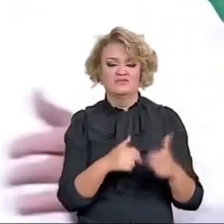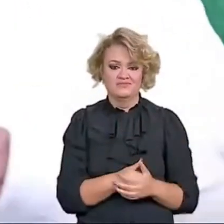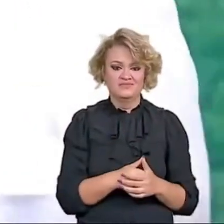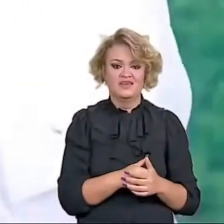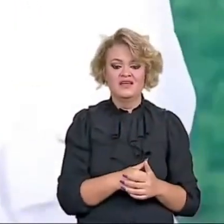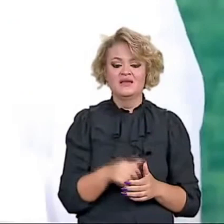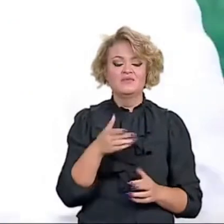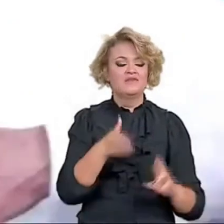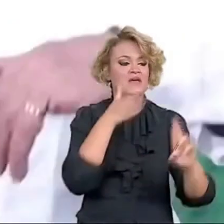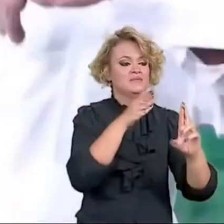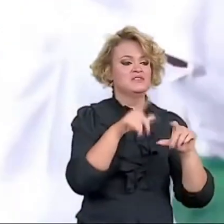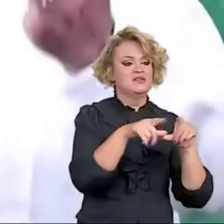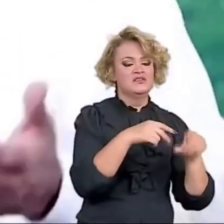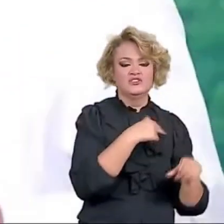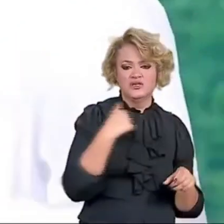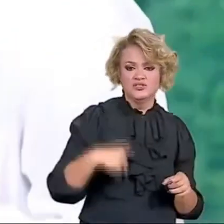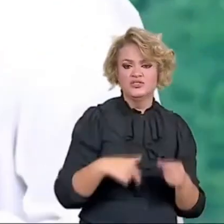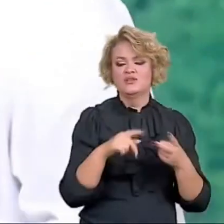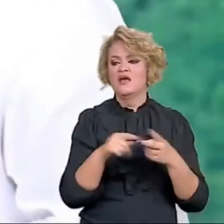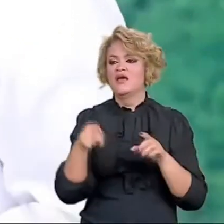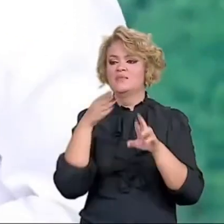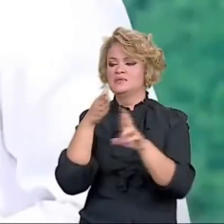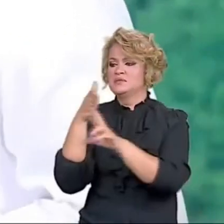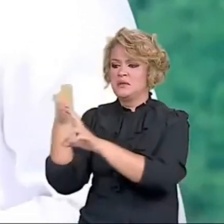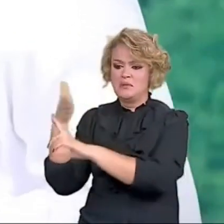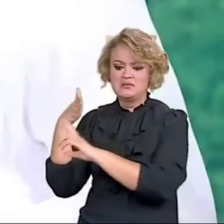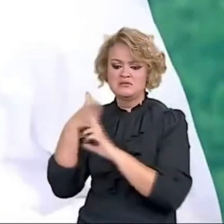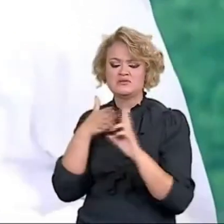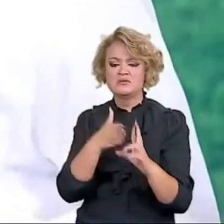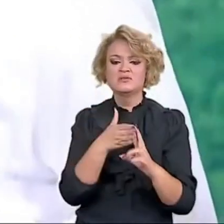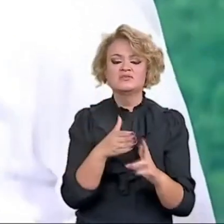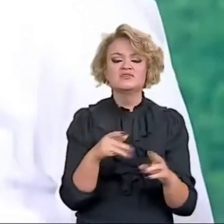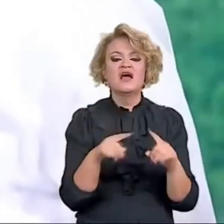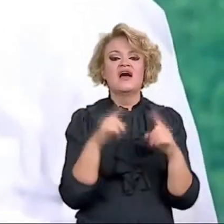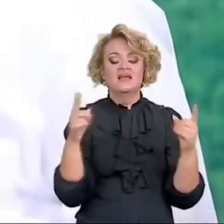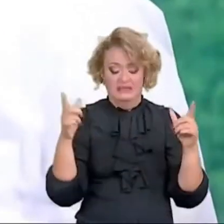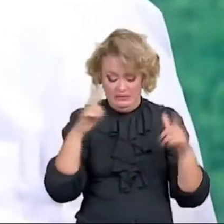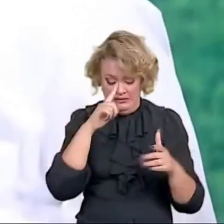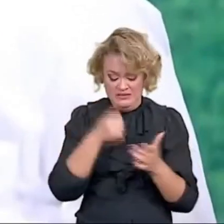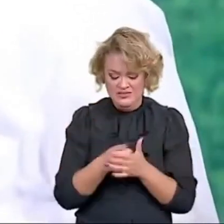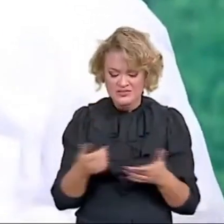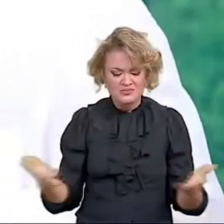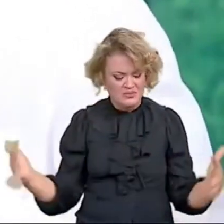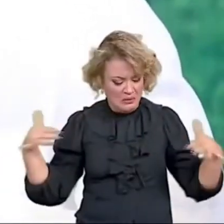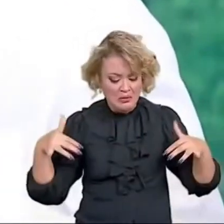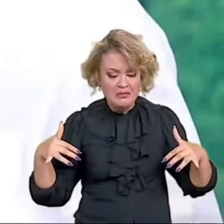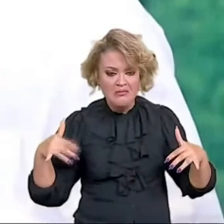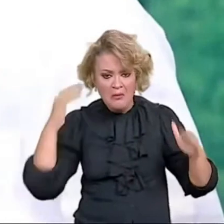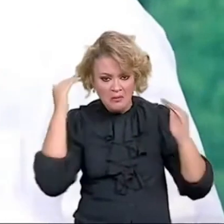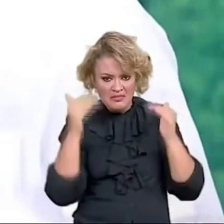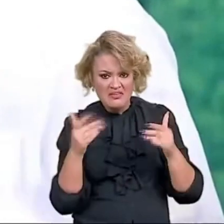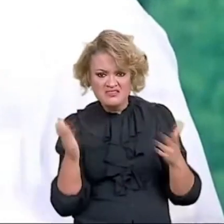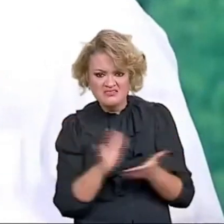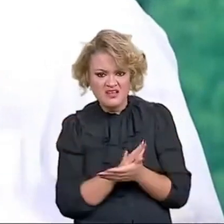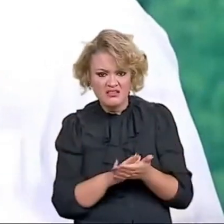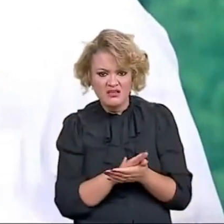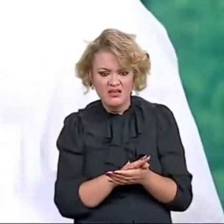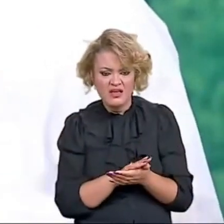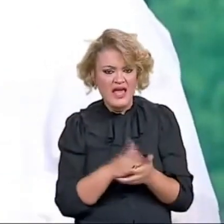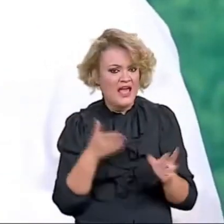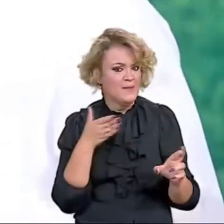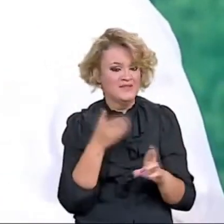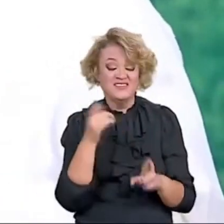China, representante não sei de quem, representante. E aí toma uma decisão que ninguém cumpre. Então é preciso mais